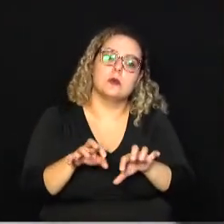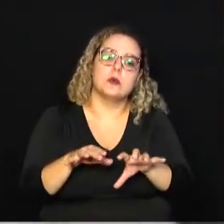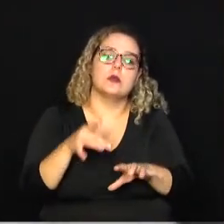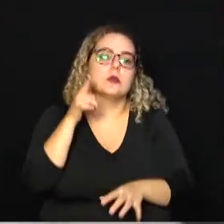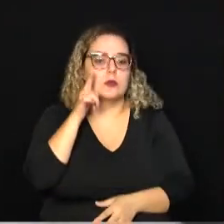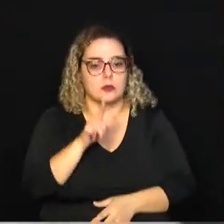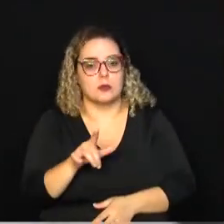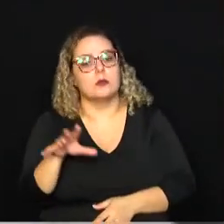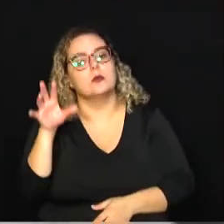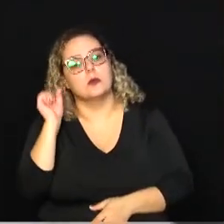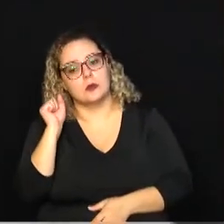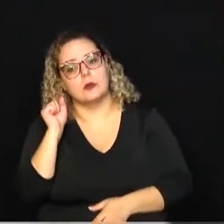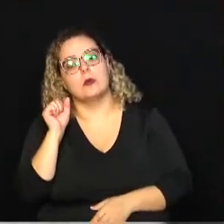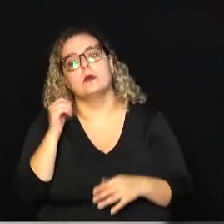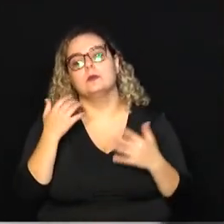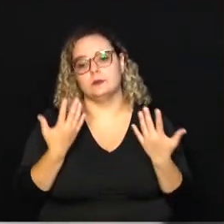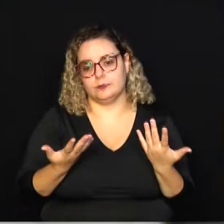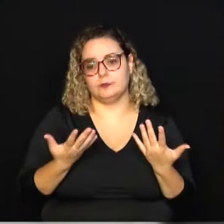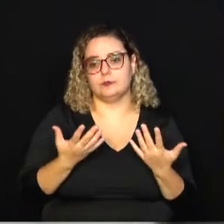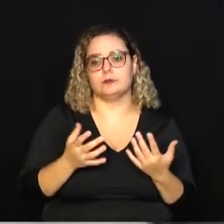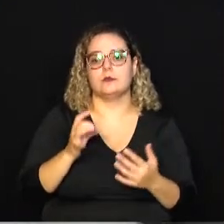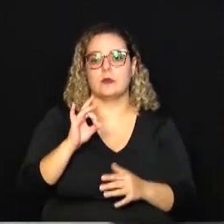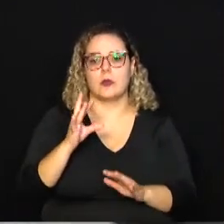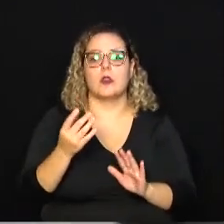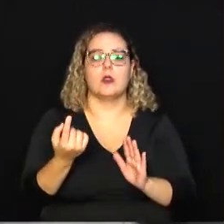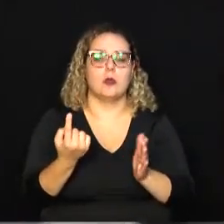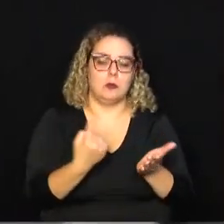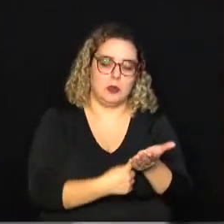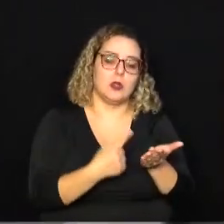conseguir ouvi-la, tá? Então, só para registrar